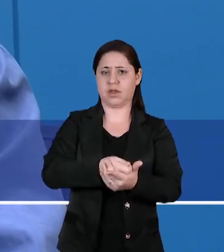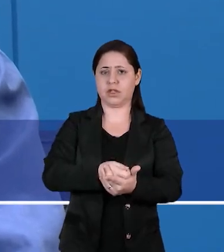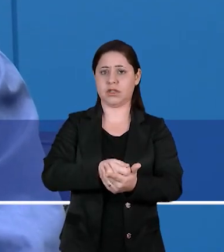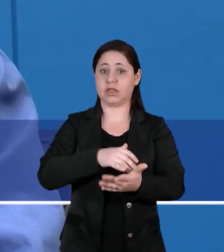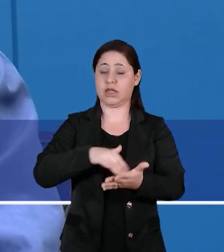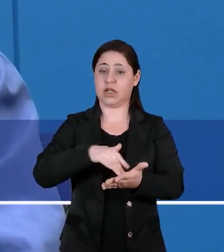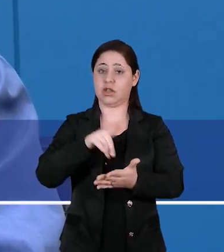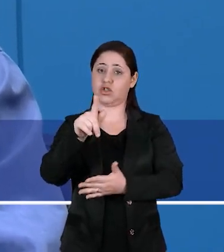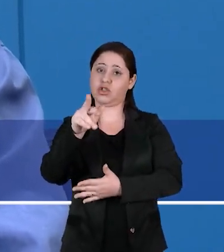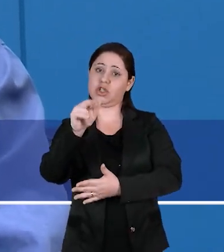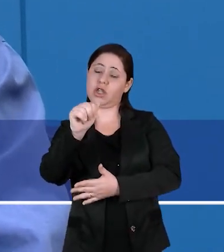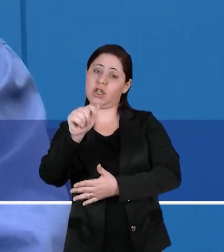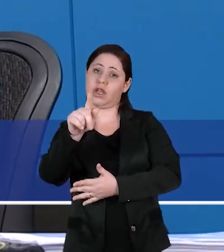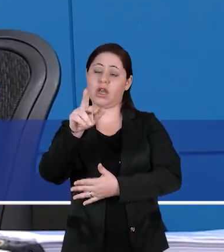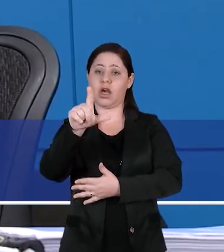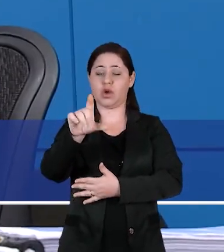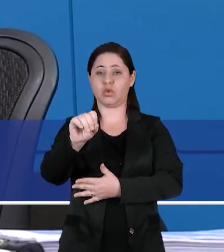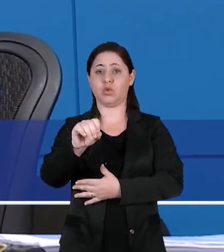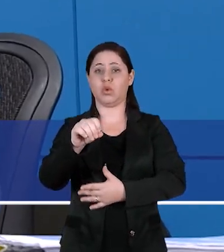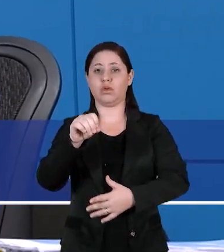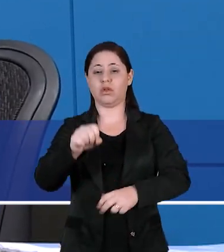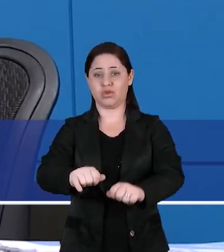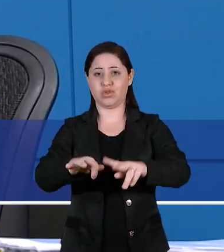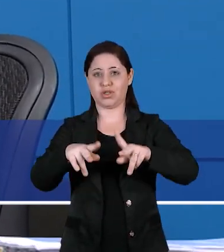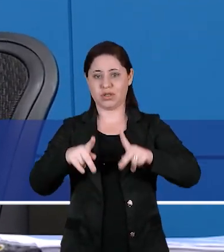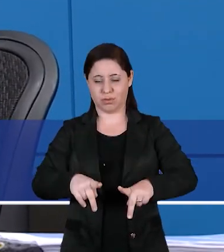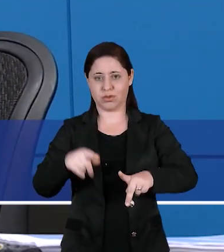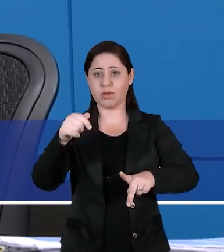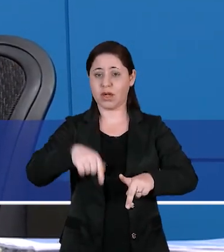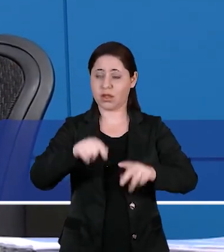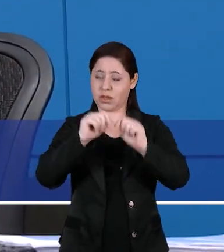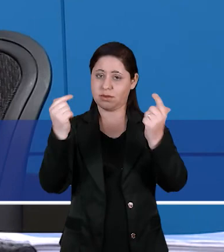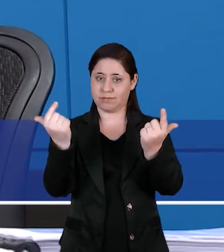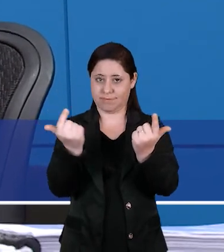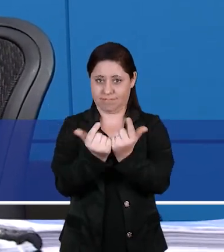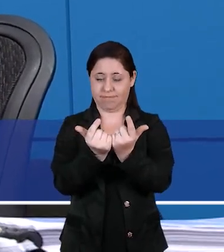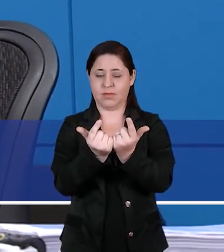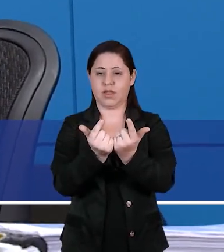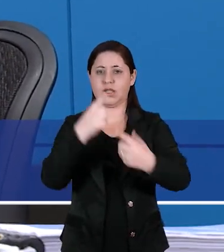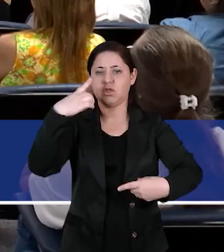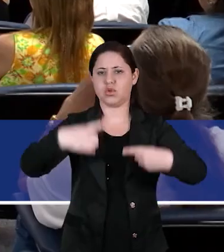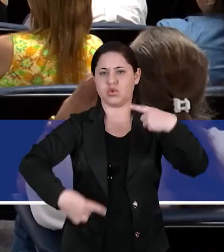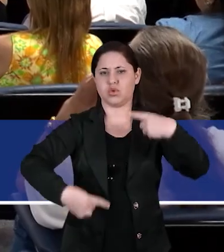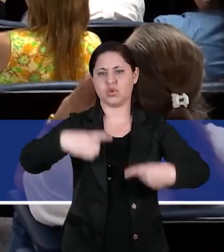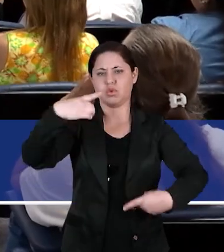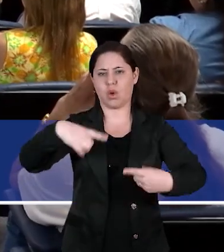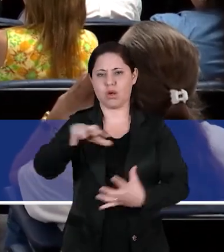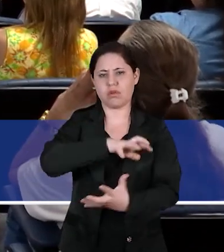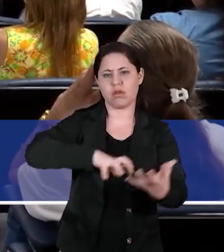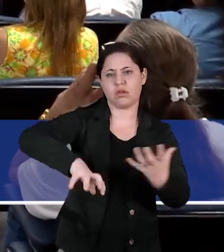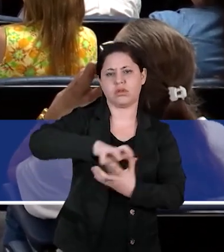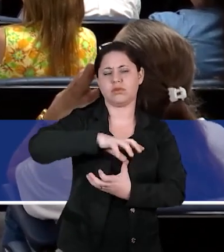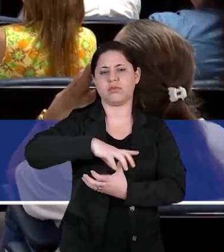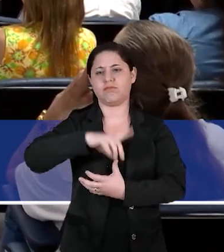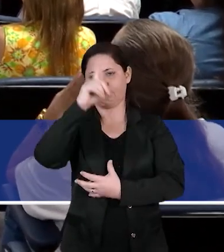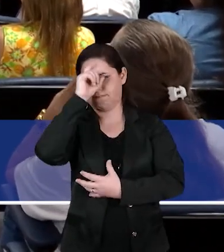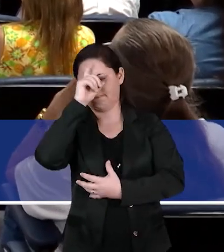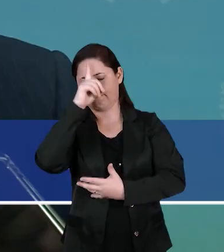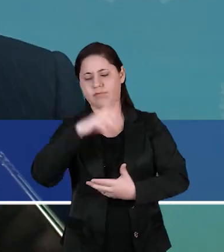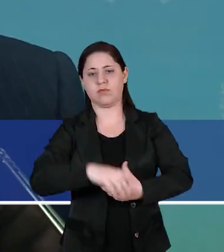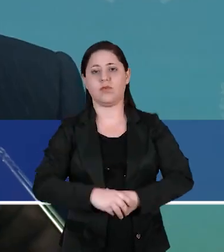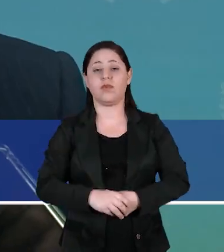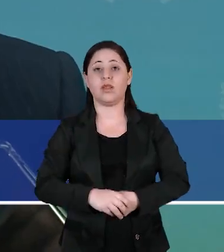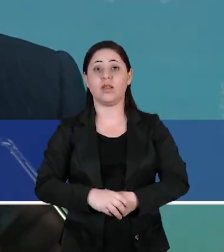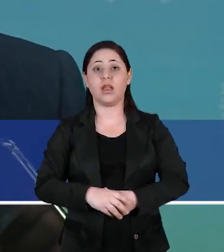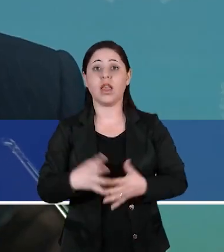de Saúde, Geraldo Rezende, durante uma audiência pública realizada na Casa de Leis, que debateu a crise do hospital.